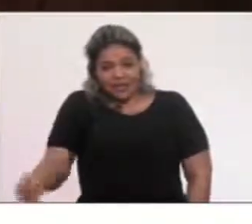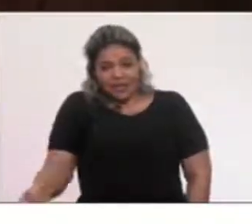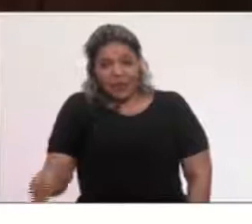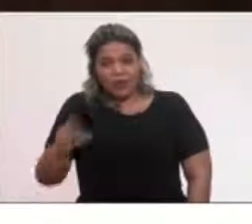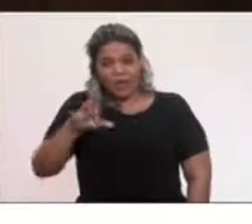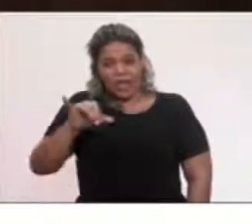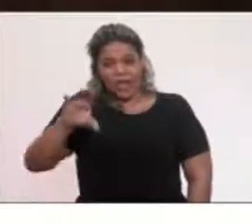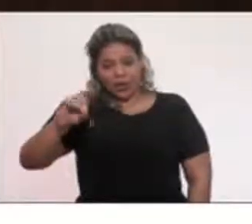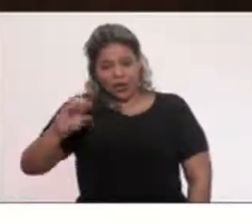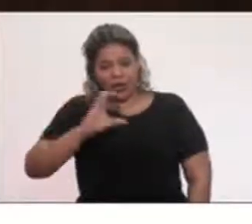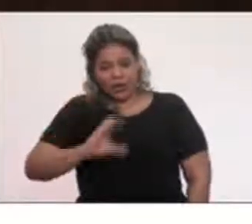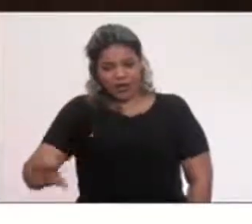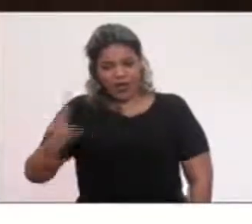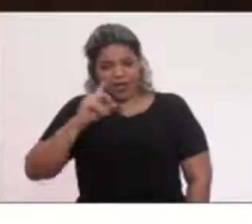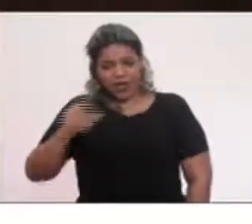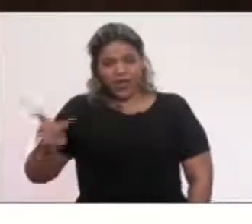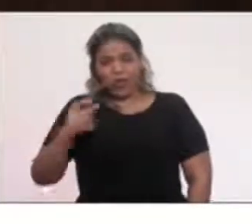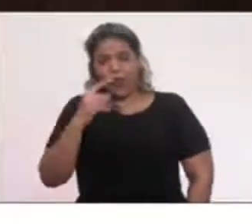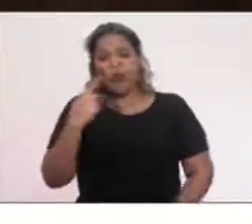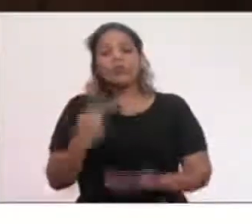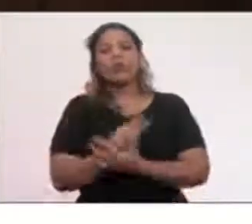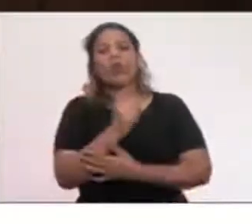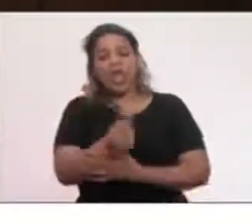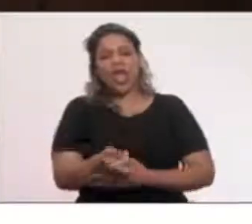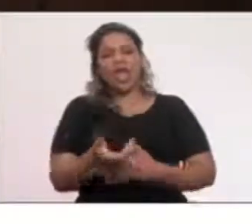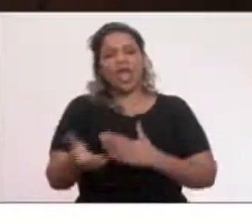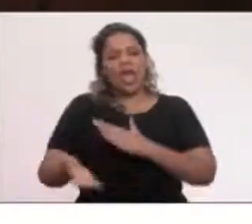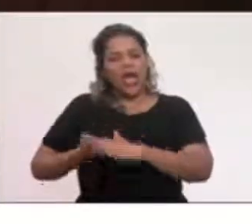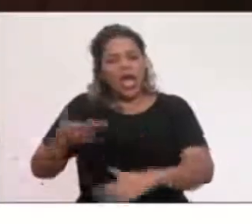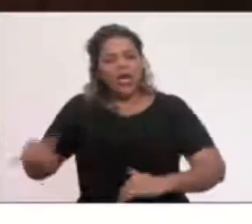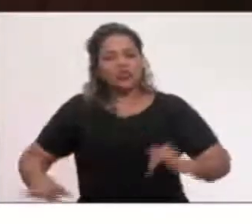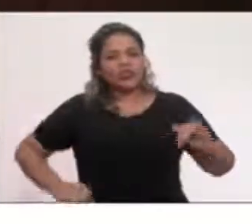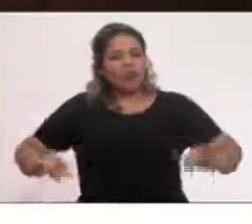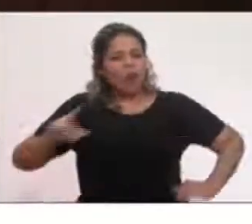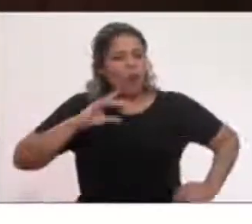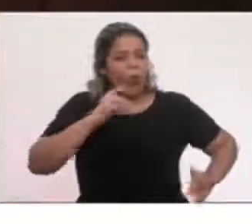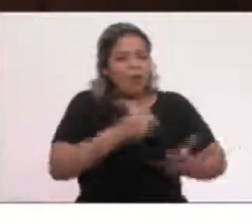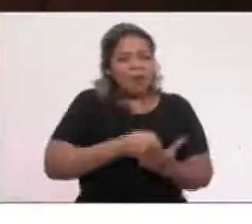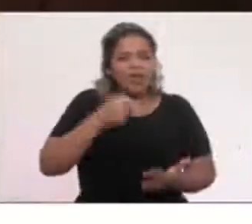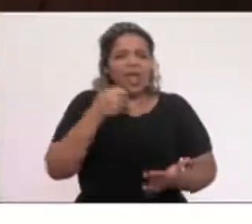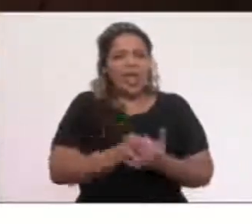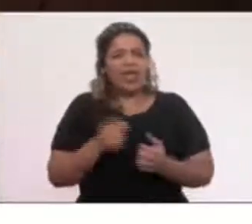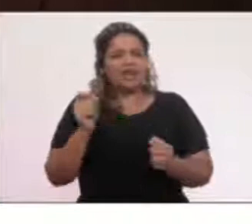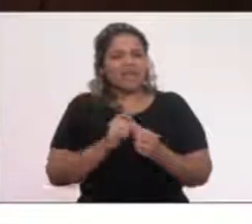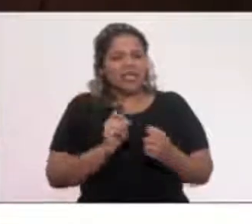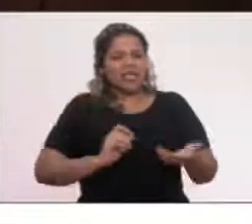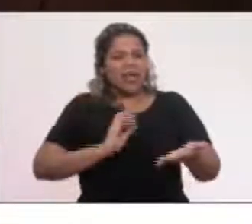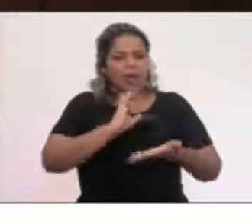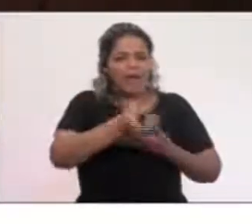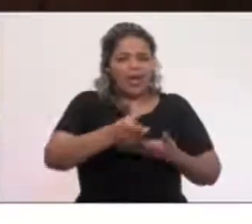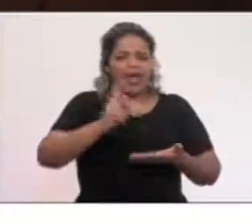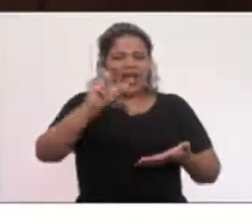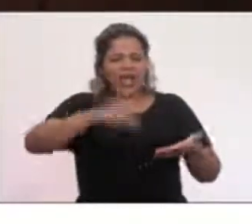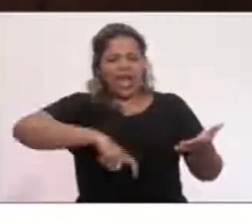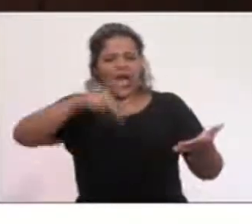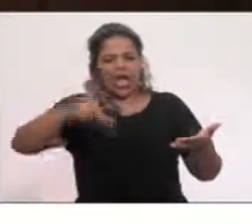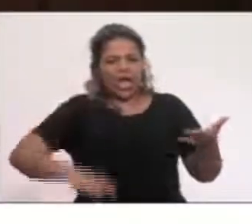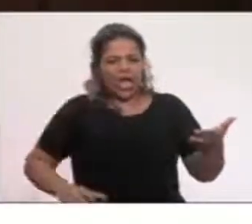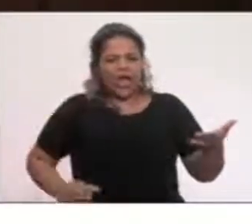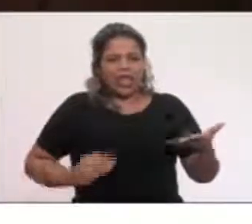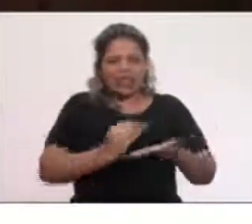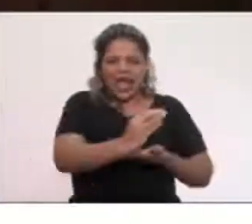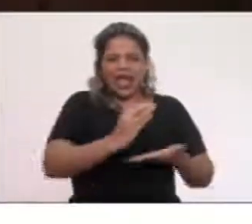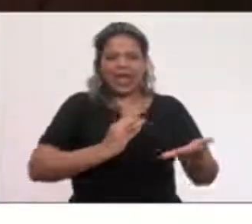Rio Previdência passou a ser golpeado, sendo obrigado a fazer antecipações de créditos, antecipações